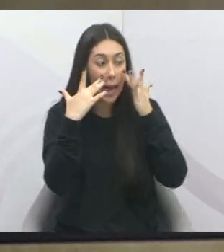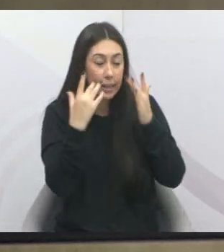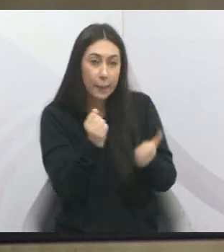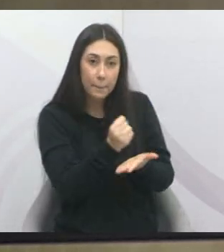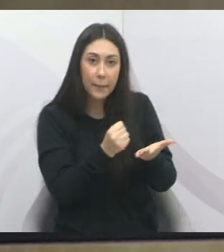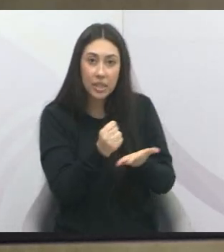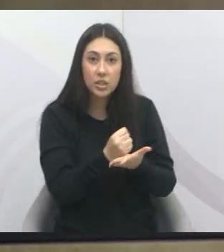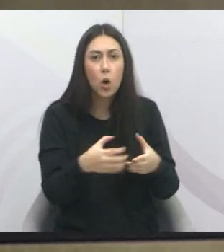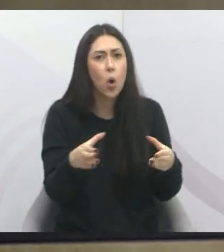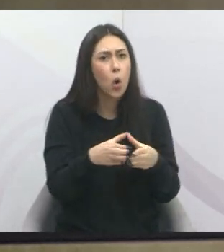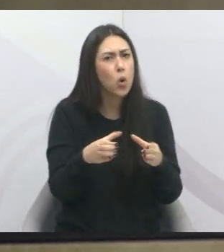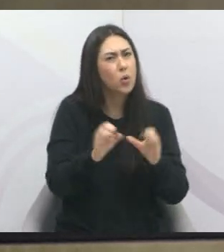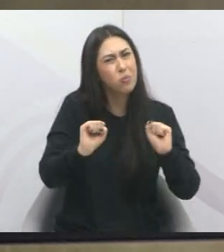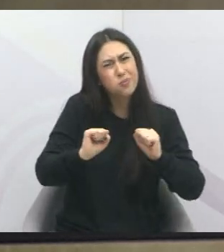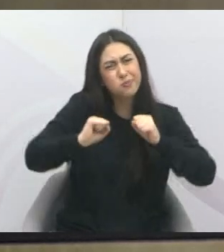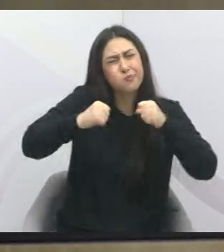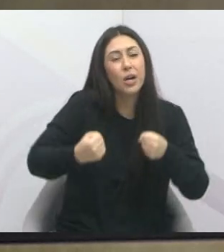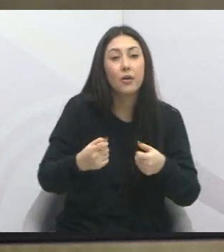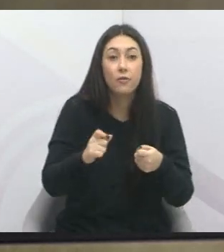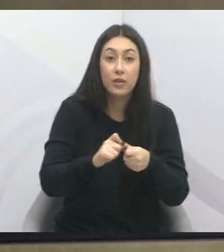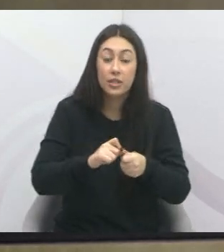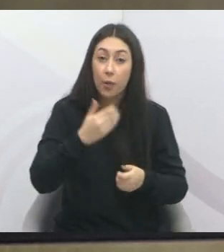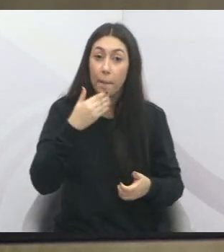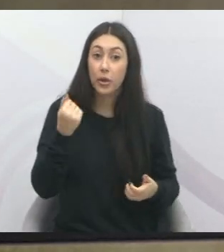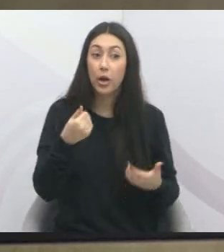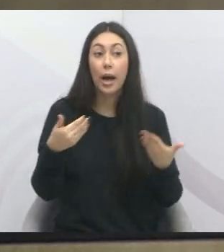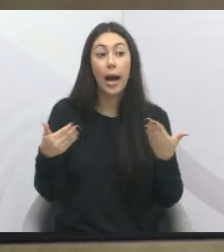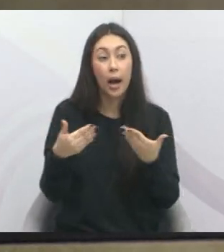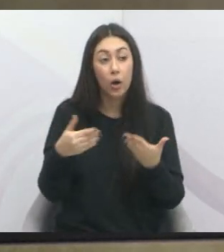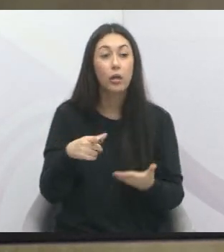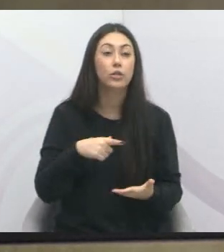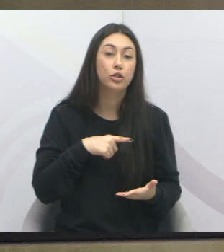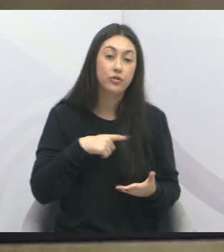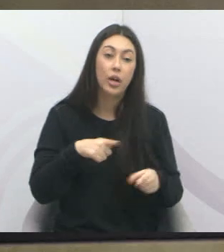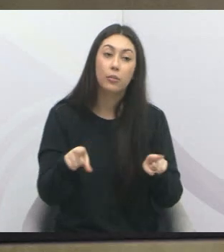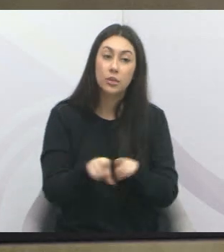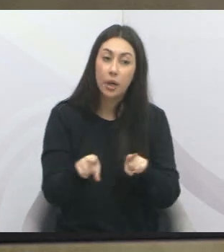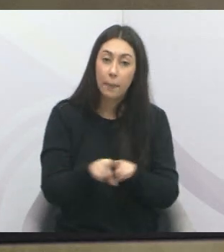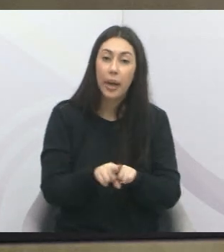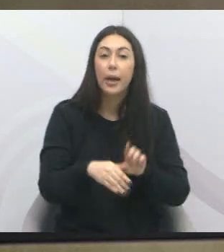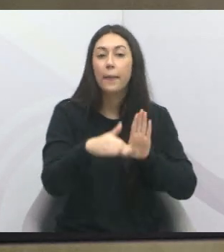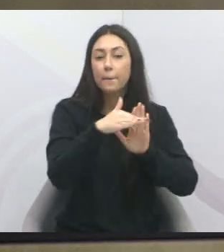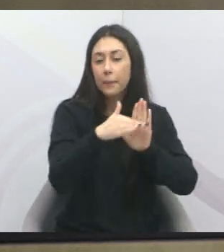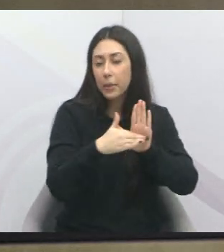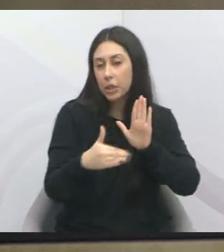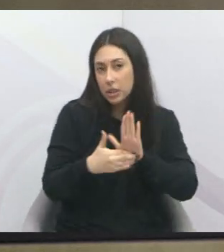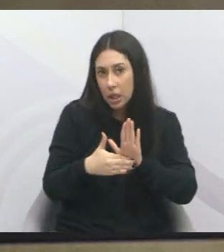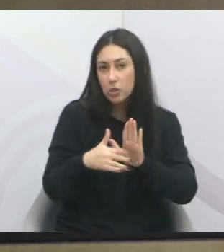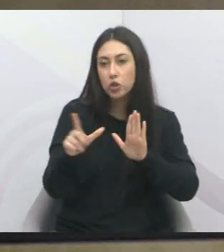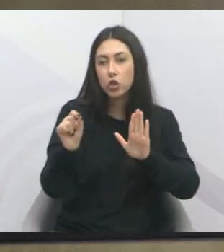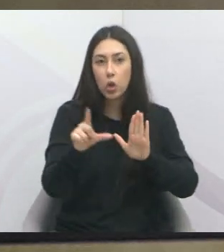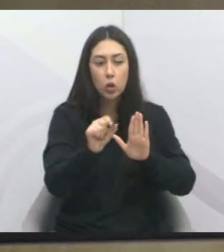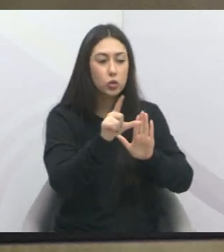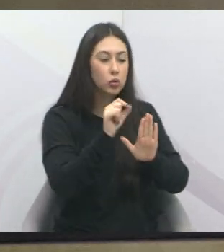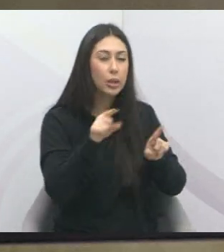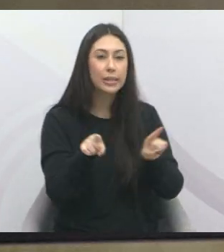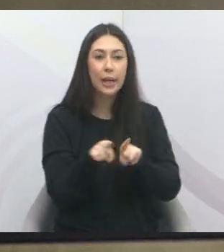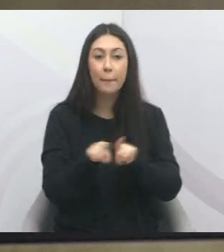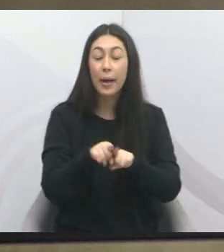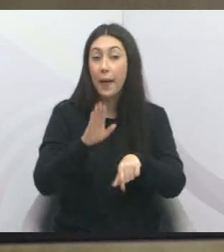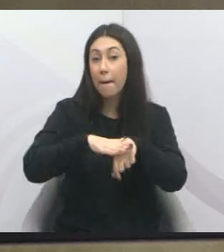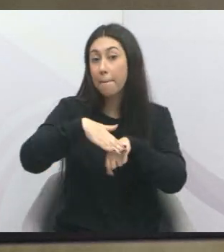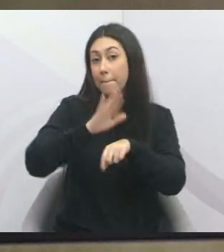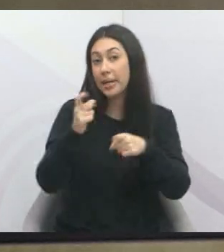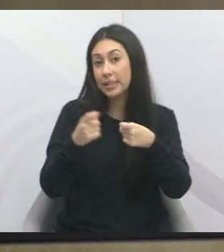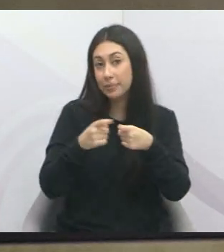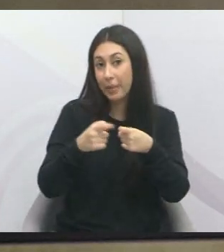se desdobrando para fazer o melhor. Agora nós tivemos o credenciamento, o processo seletivo. O programa Mais Médicos vai